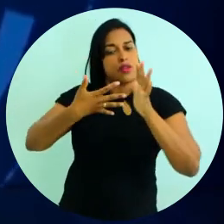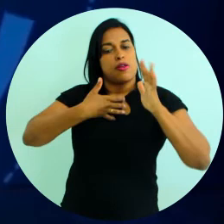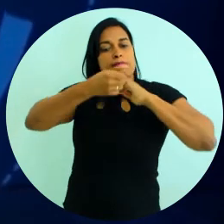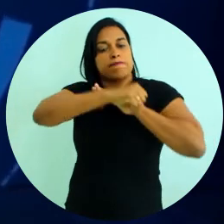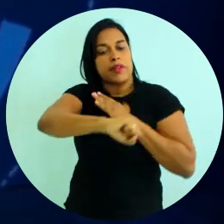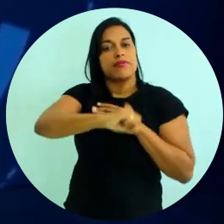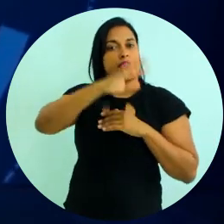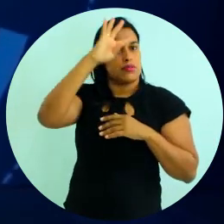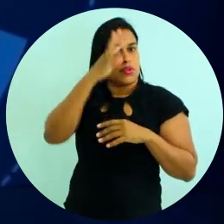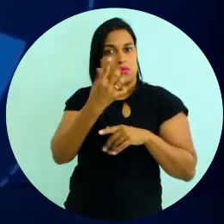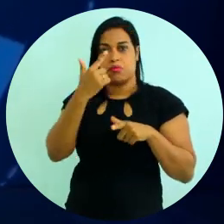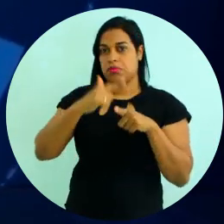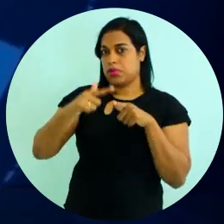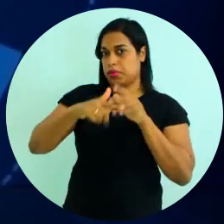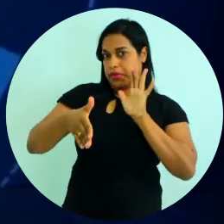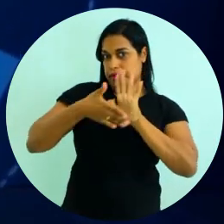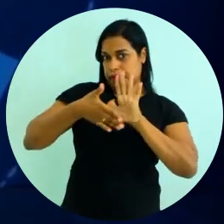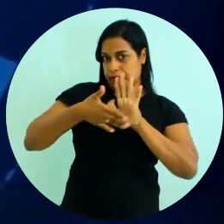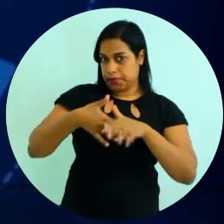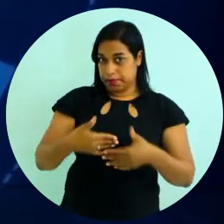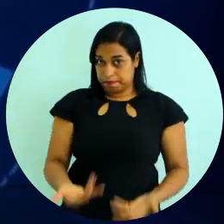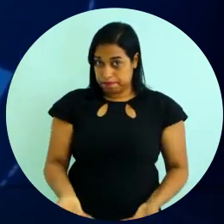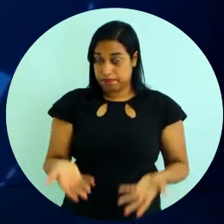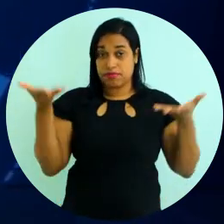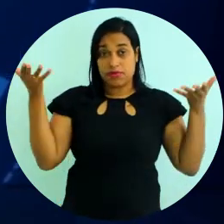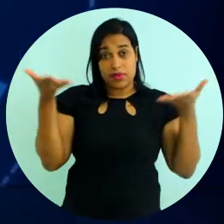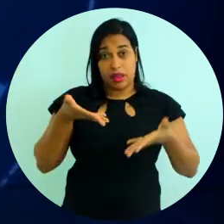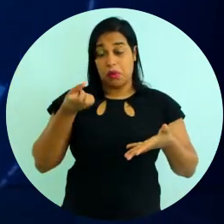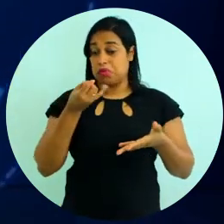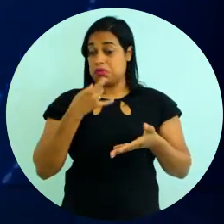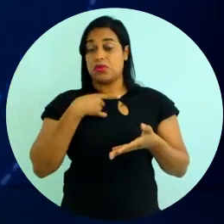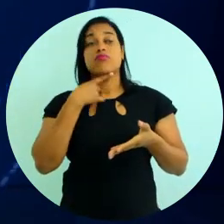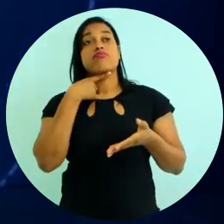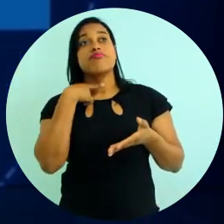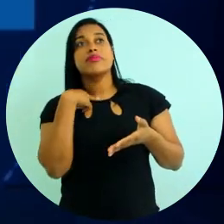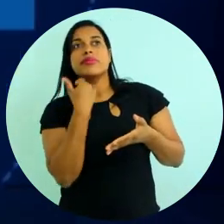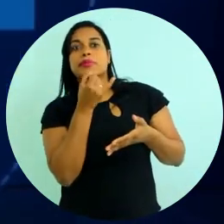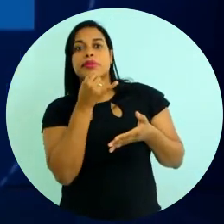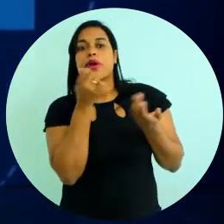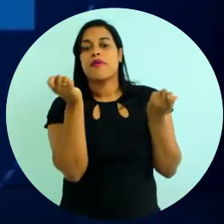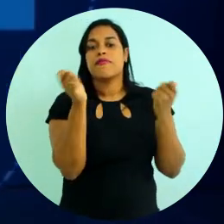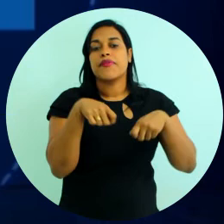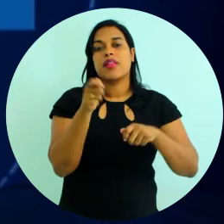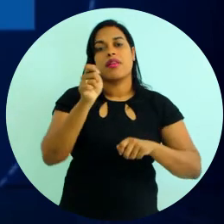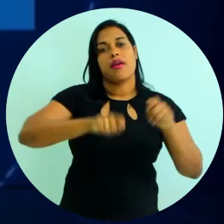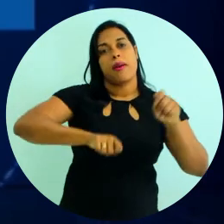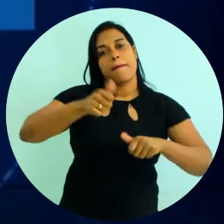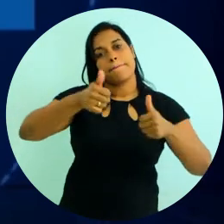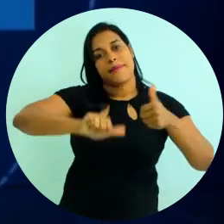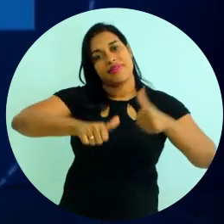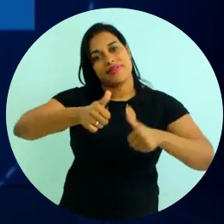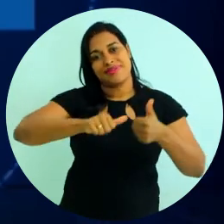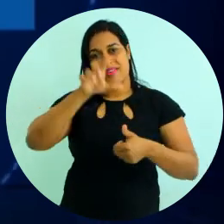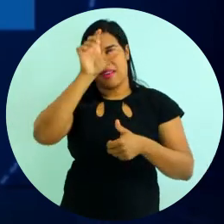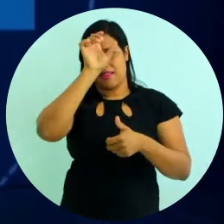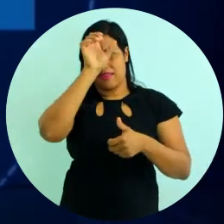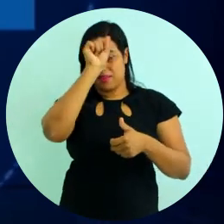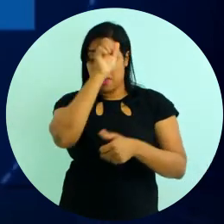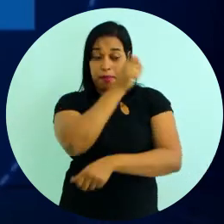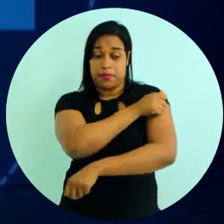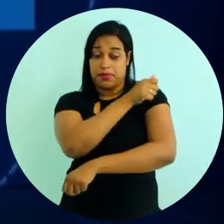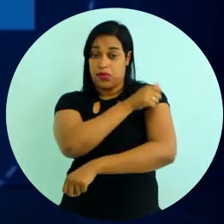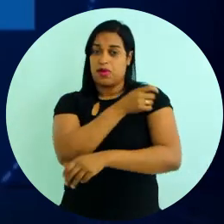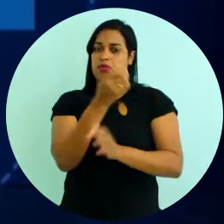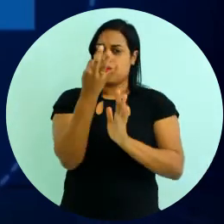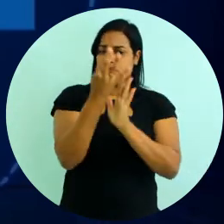e defende sua solução para um problema que propôs. Agora, se eu desejo avaliar a capacidade de julgamento do meu estudante,